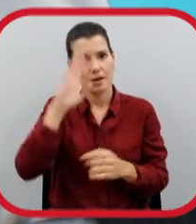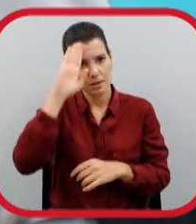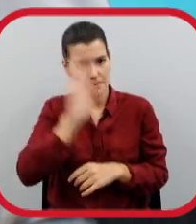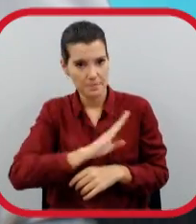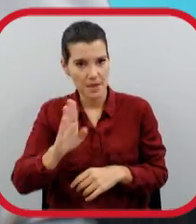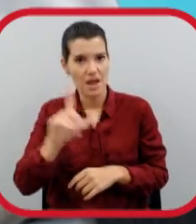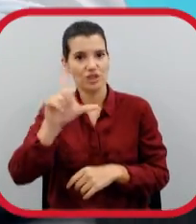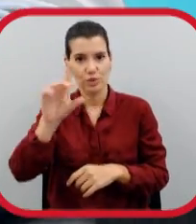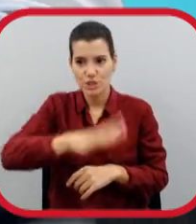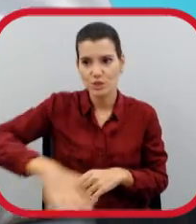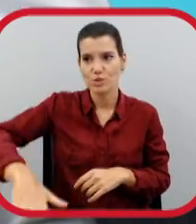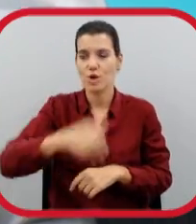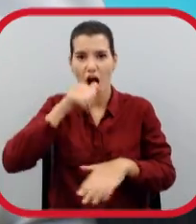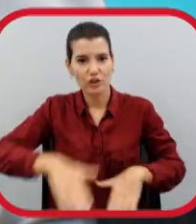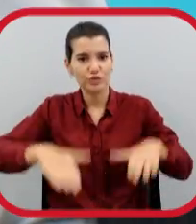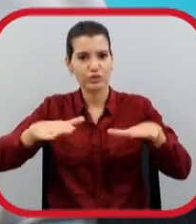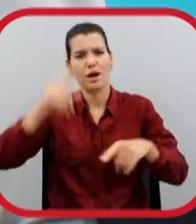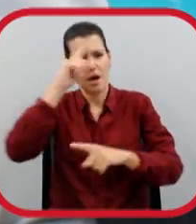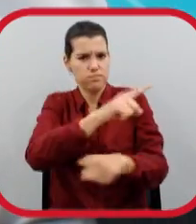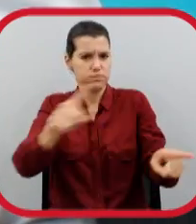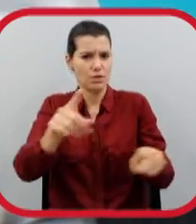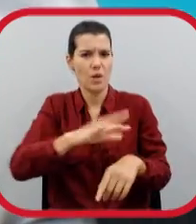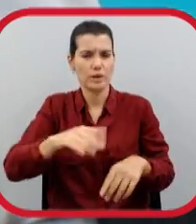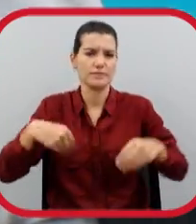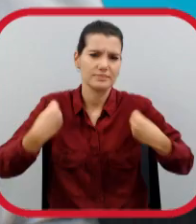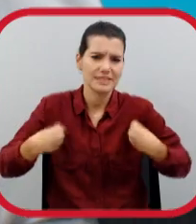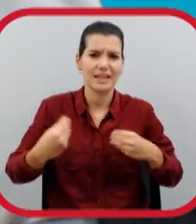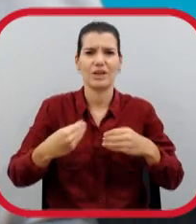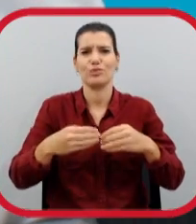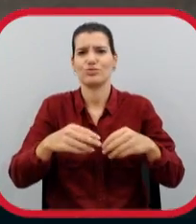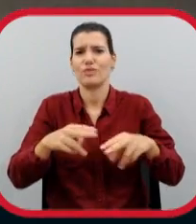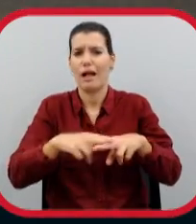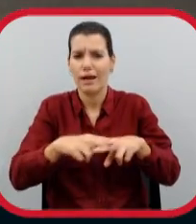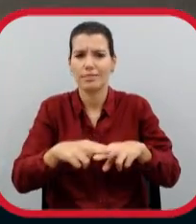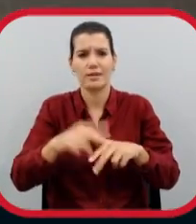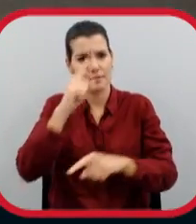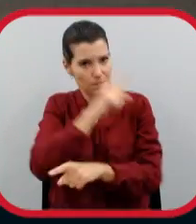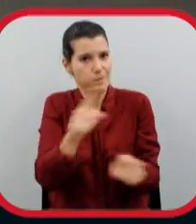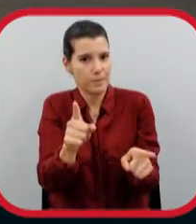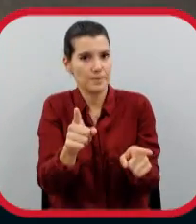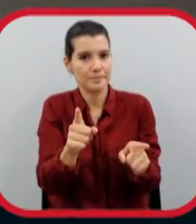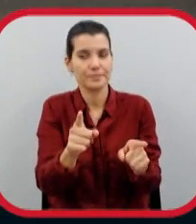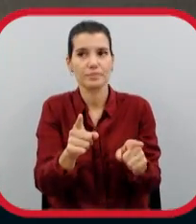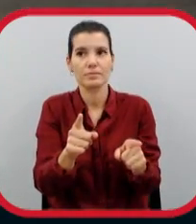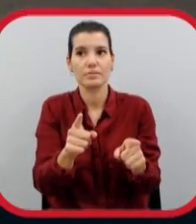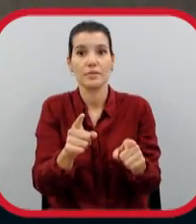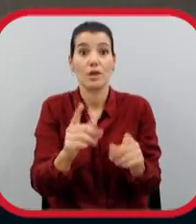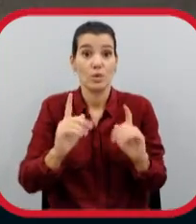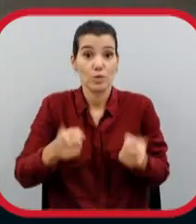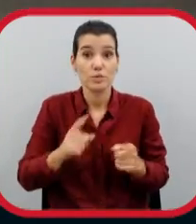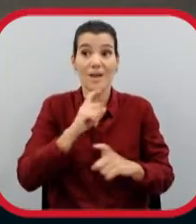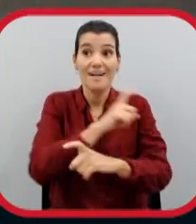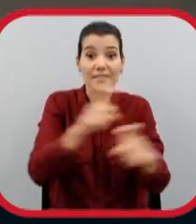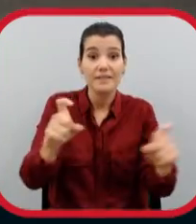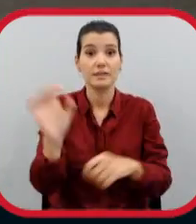sabe que as zonas de inundação de Lisboa estão perfeitamente conhecidas, não é? Sete Rios, Alcântara, etc. E como é